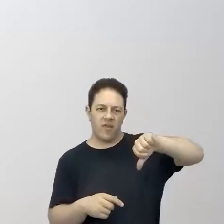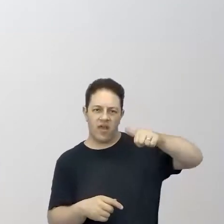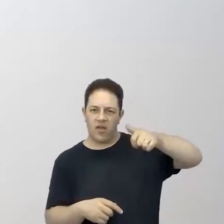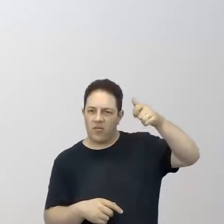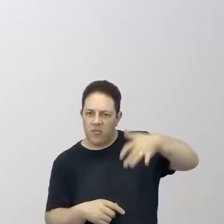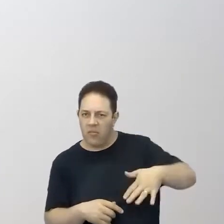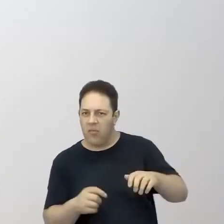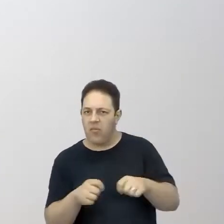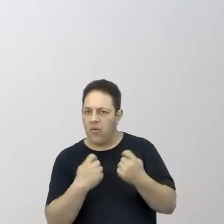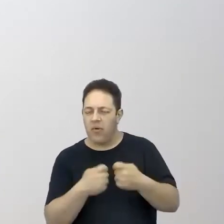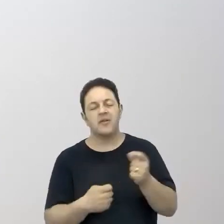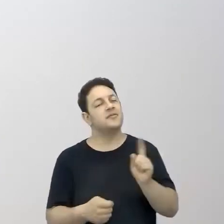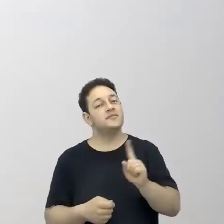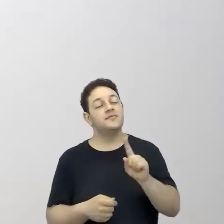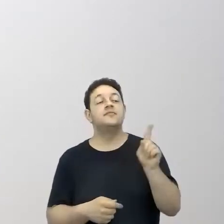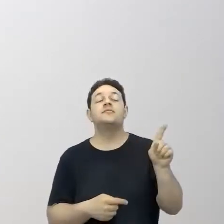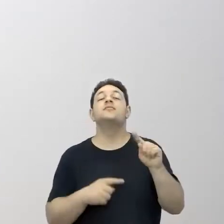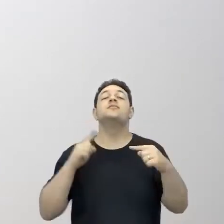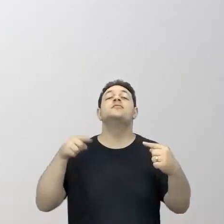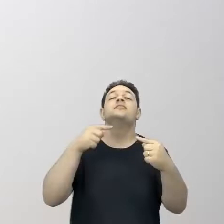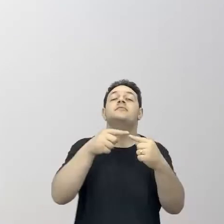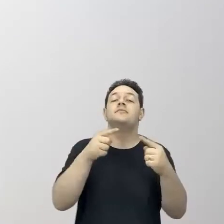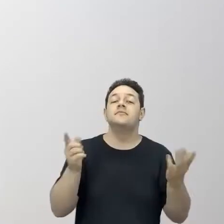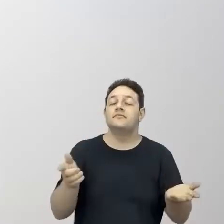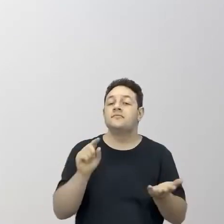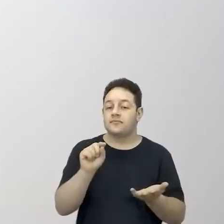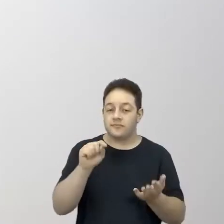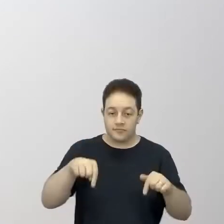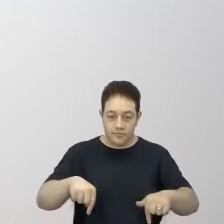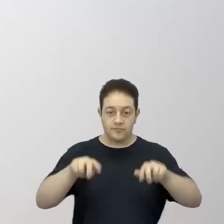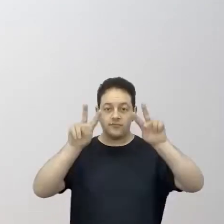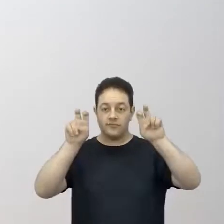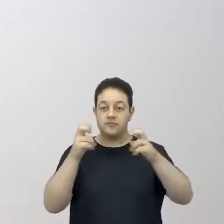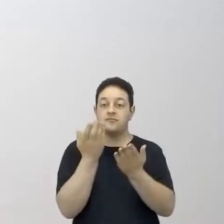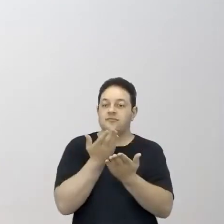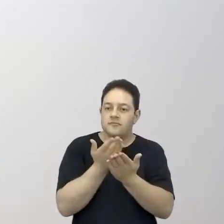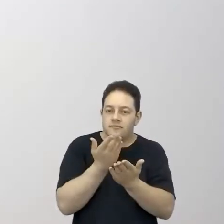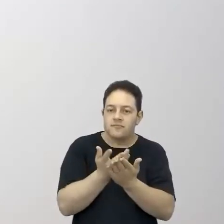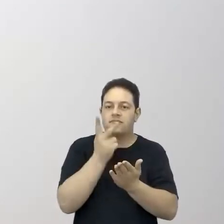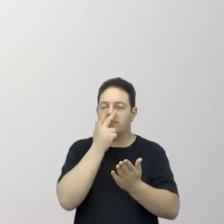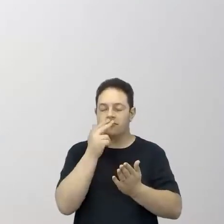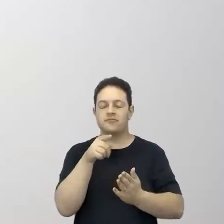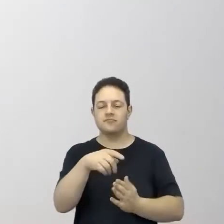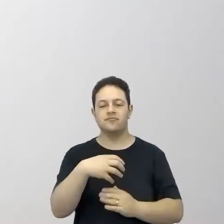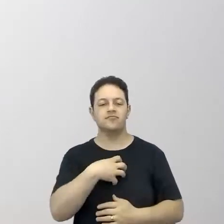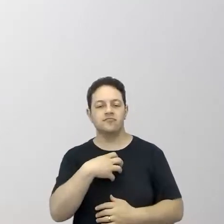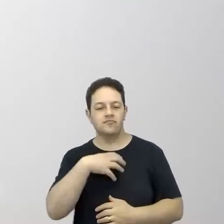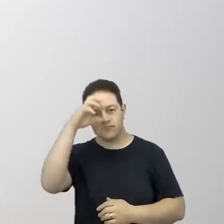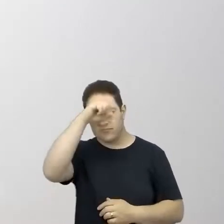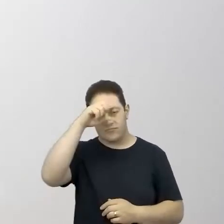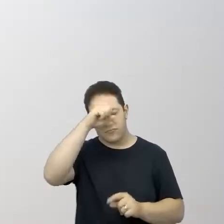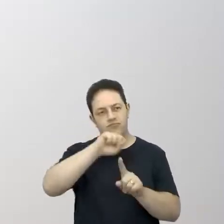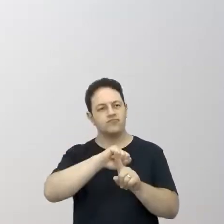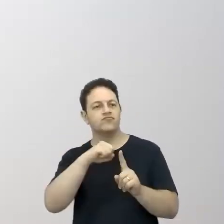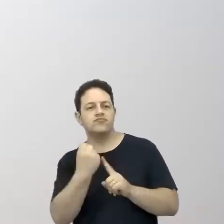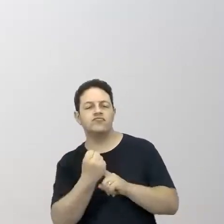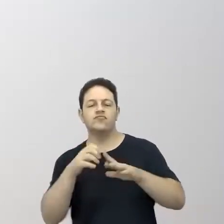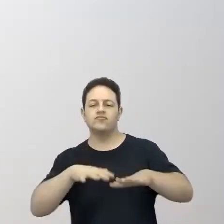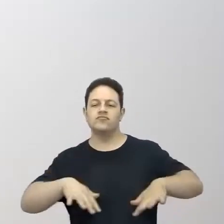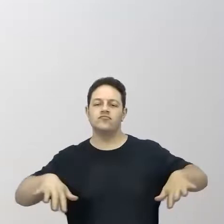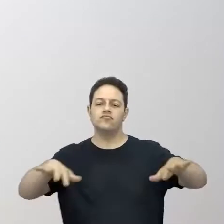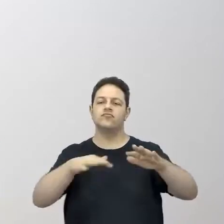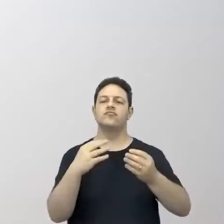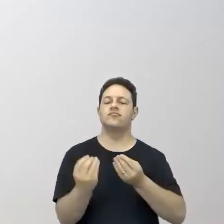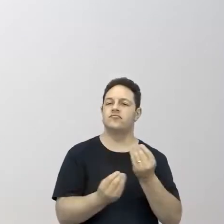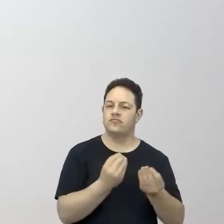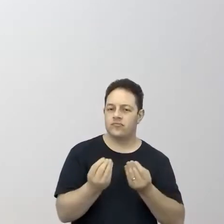esse propósito que nós estamos fazendo de uma aula que mexe com esse lugar da sociedade, né? Então, eu estou falando lugar